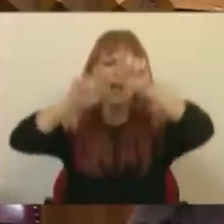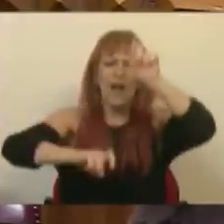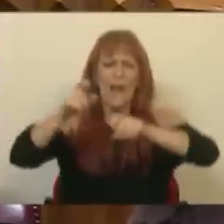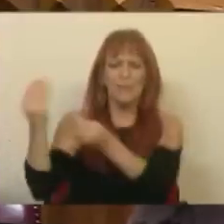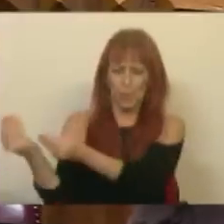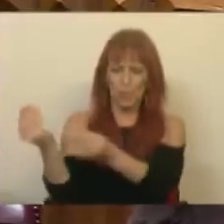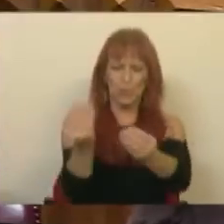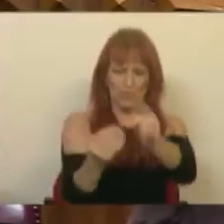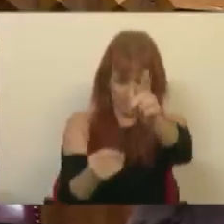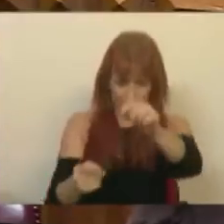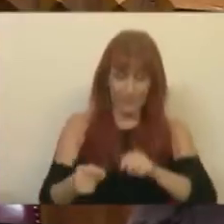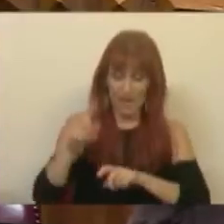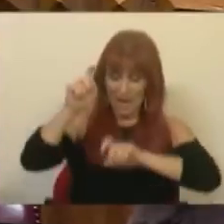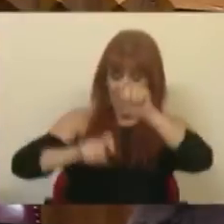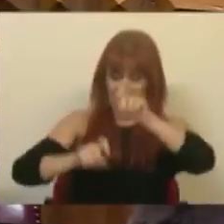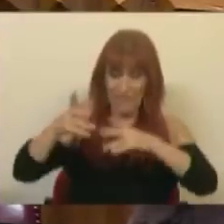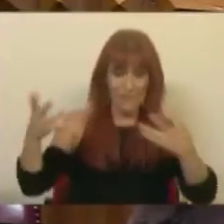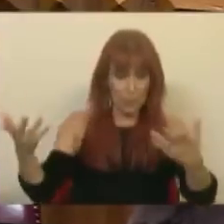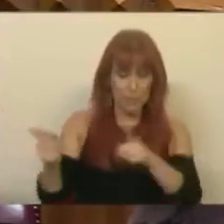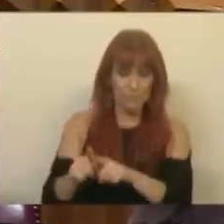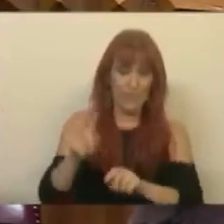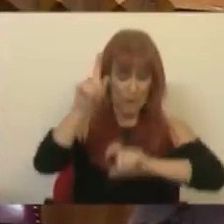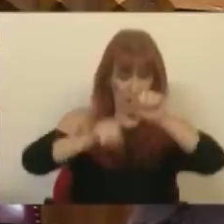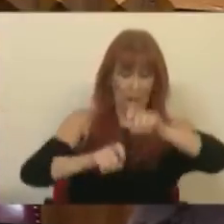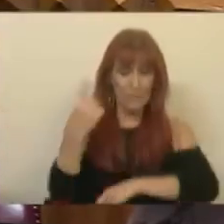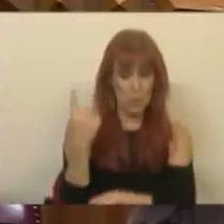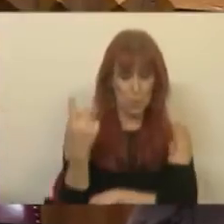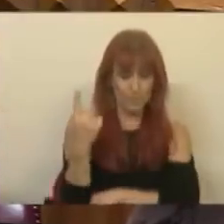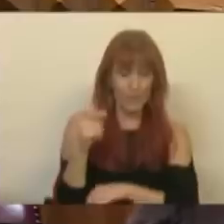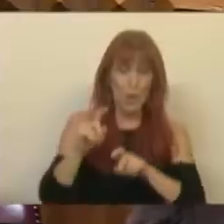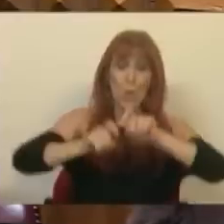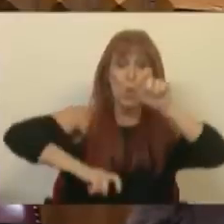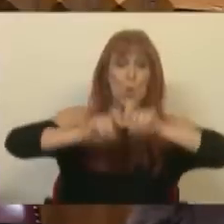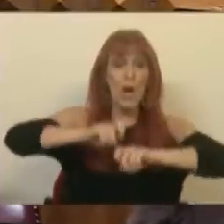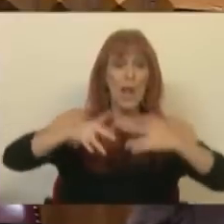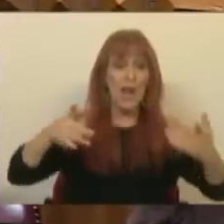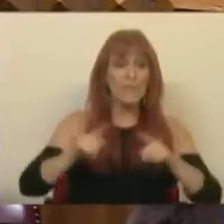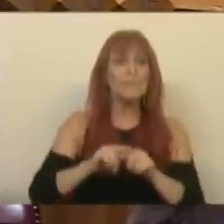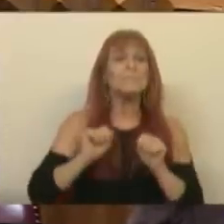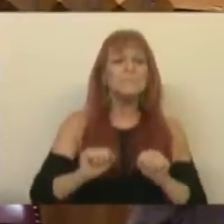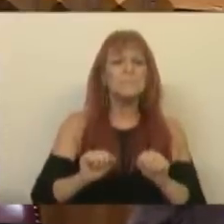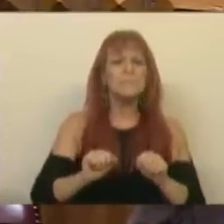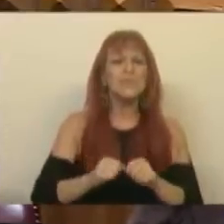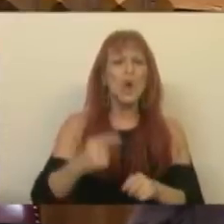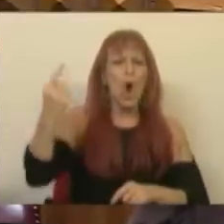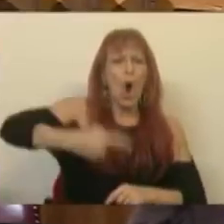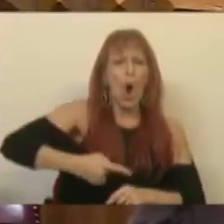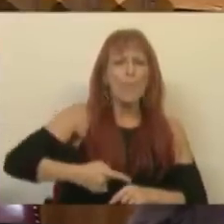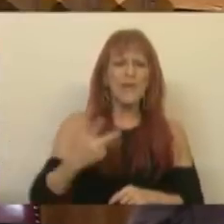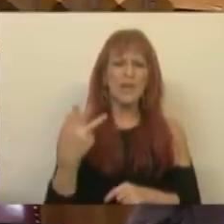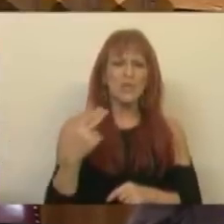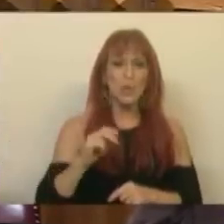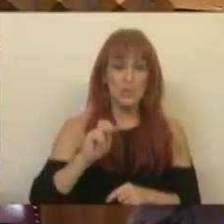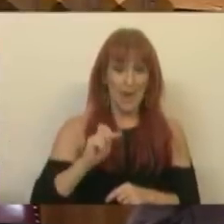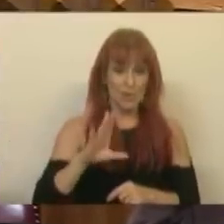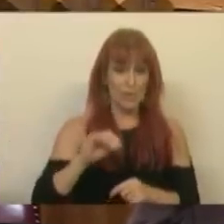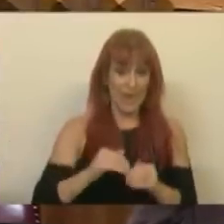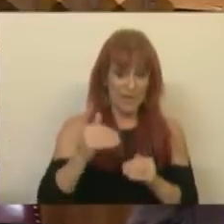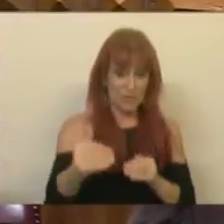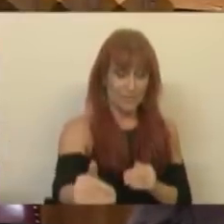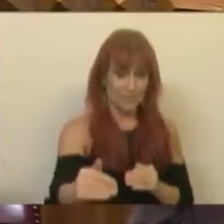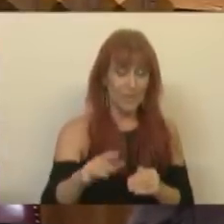que eu trouxe um gráfico que é um gráfico que é o gráfico da obrigações do Tesouro a 10 anos